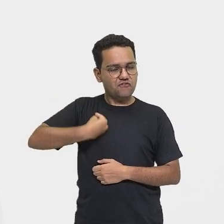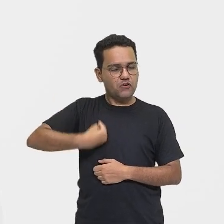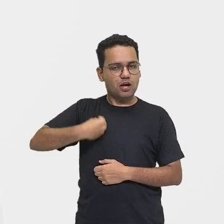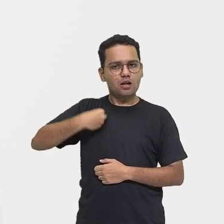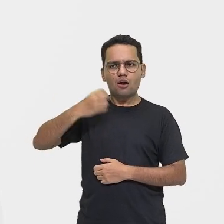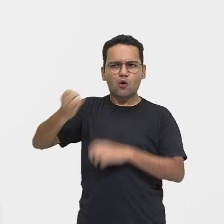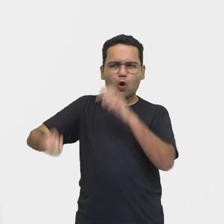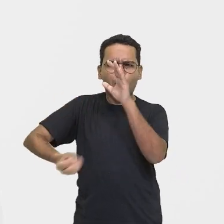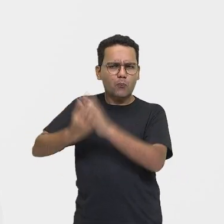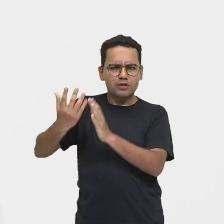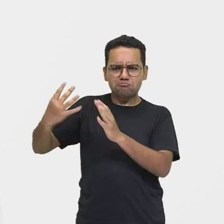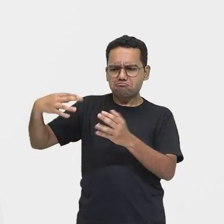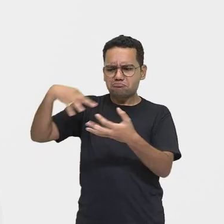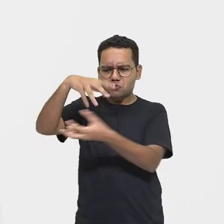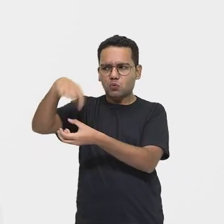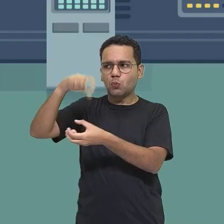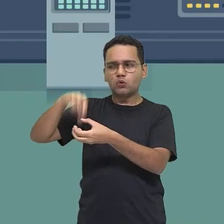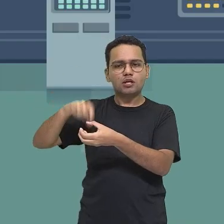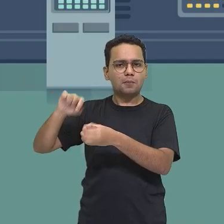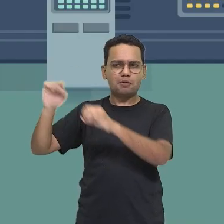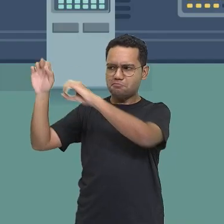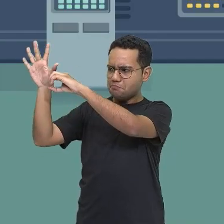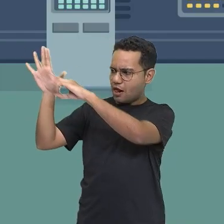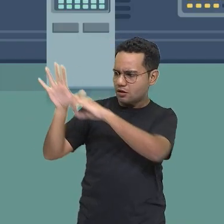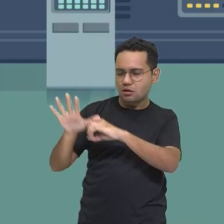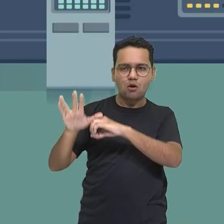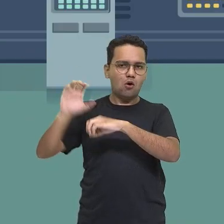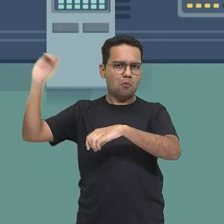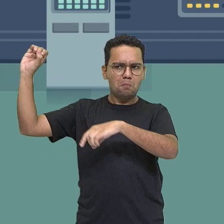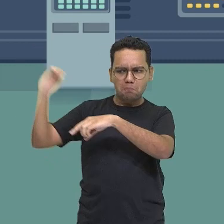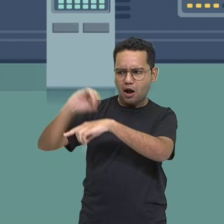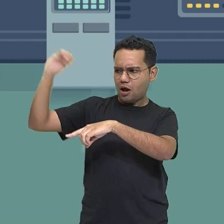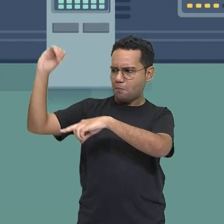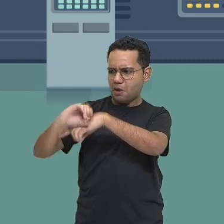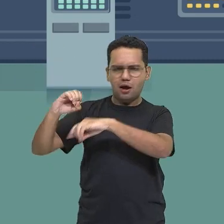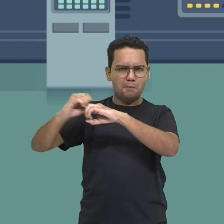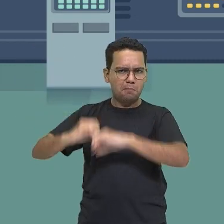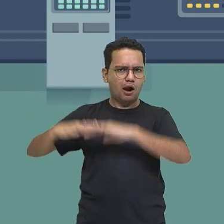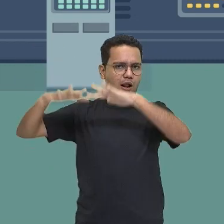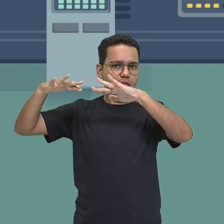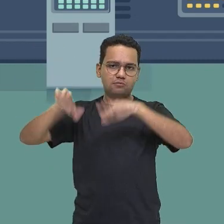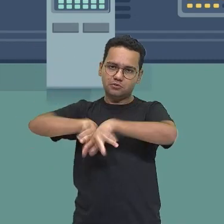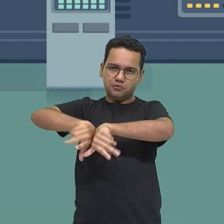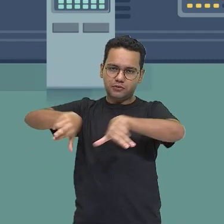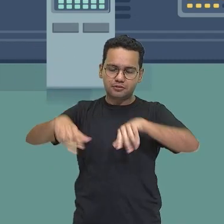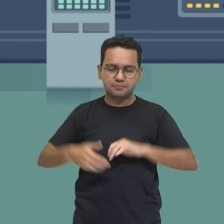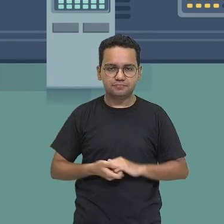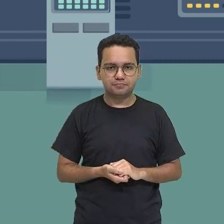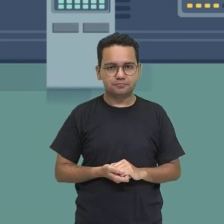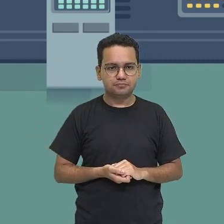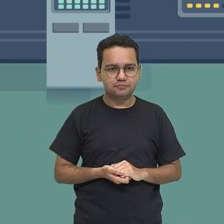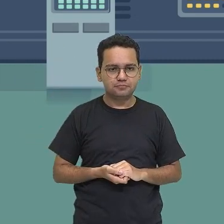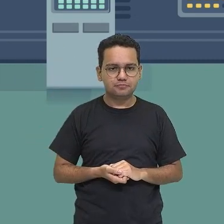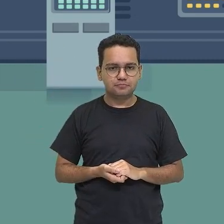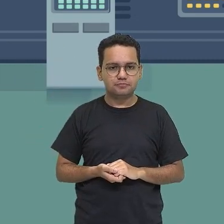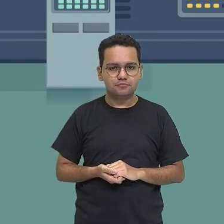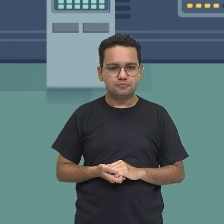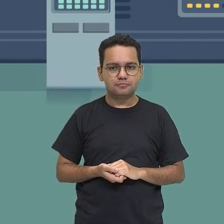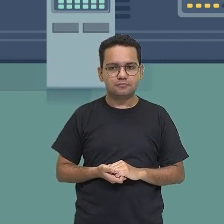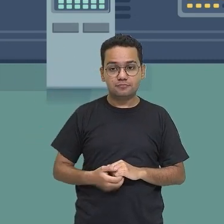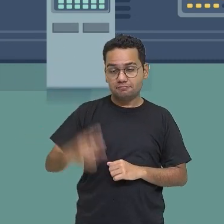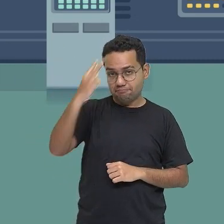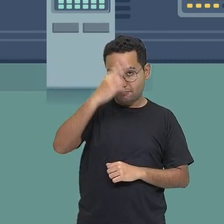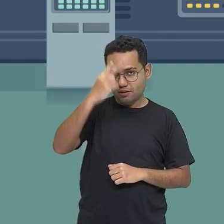um meteoro e cometas. Então, esta imagem representa muito bem isto aí. E como nós estamos na nave